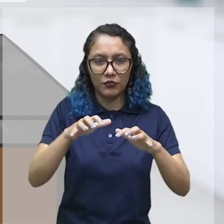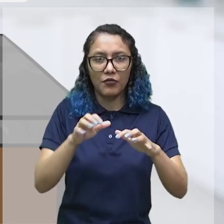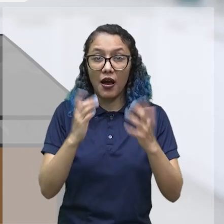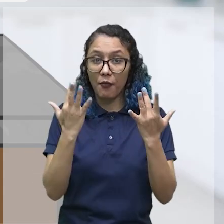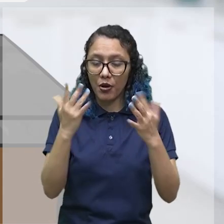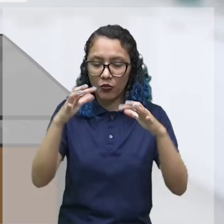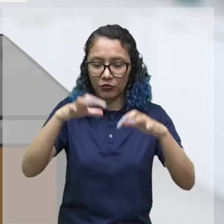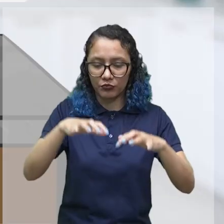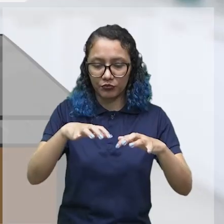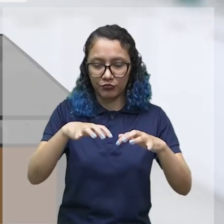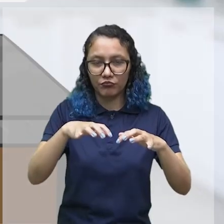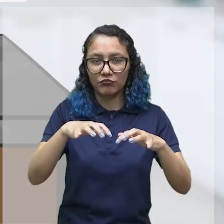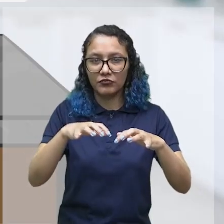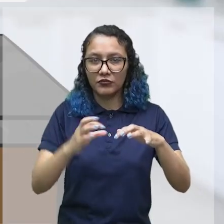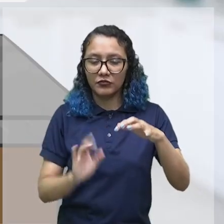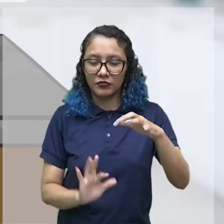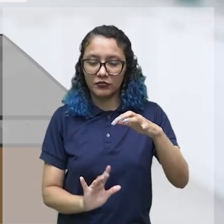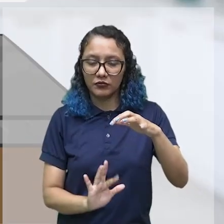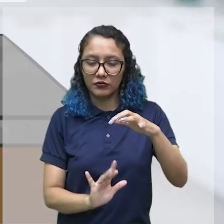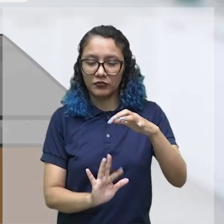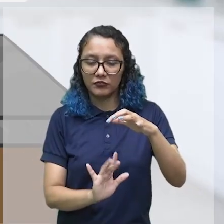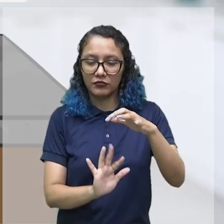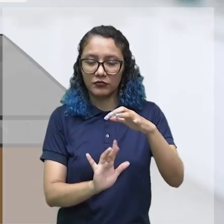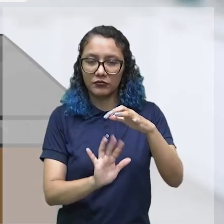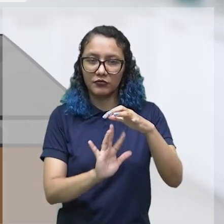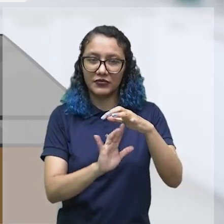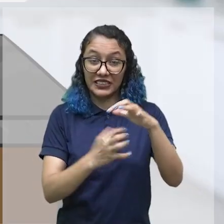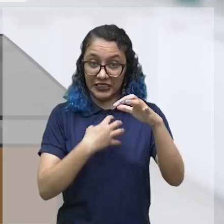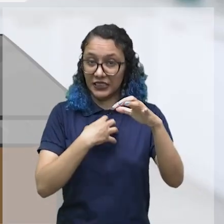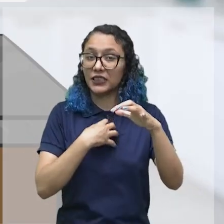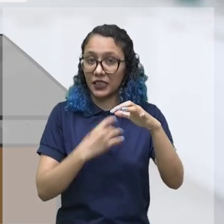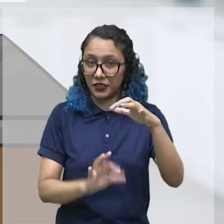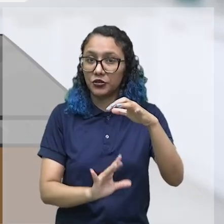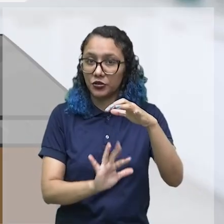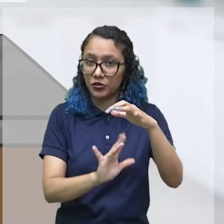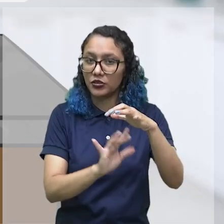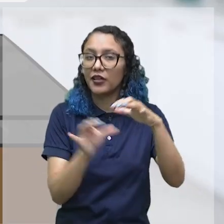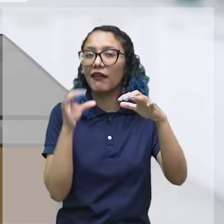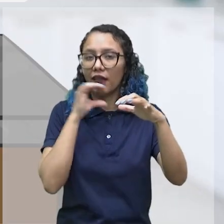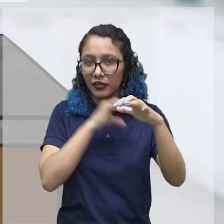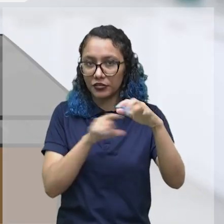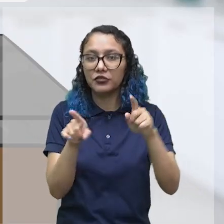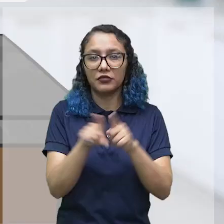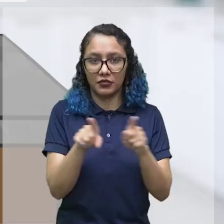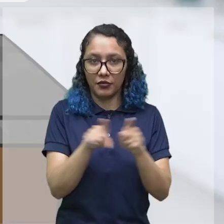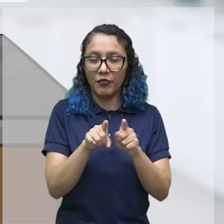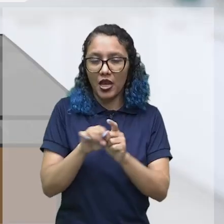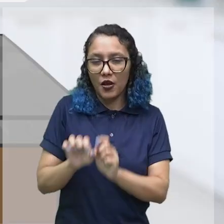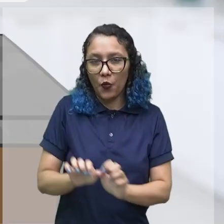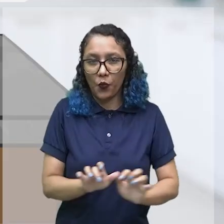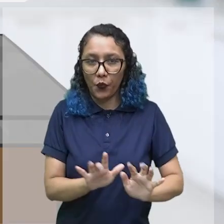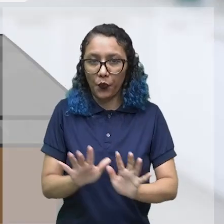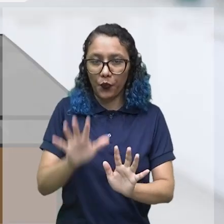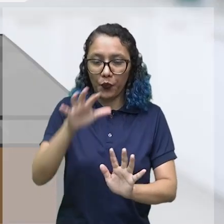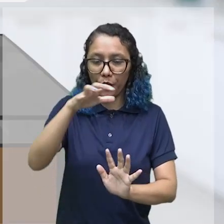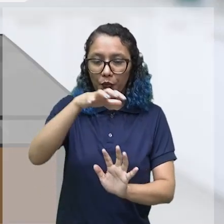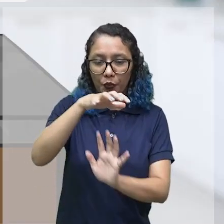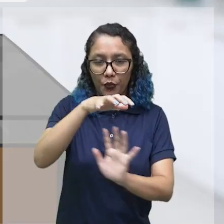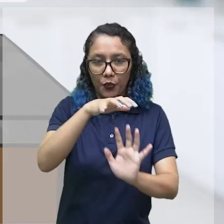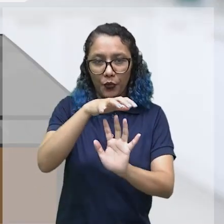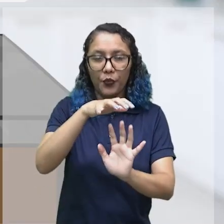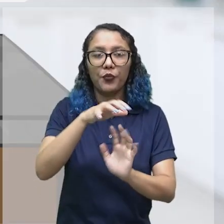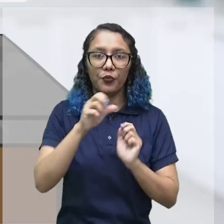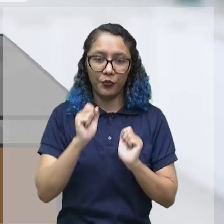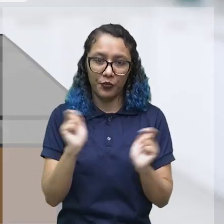aí esse vapor, né? Saindo. E aí, esse fluido gasoso, né, a gente pode,